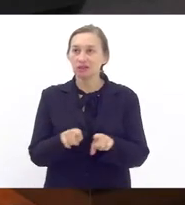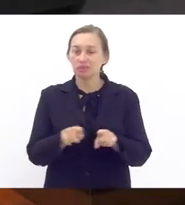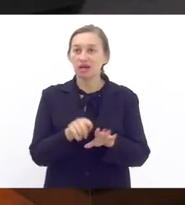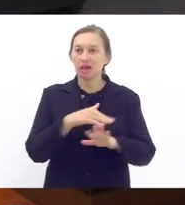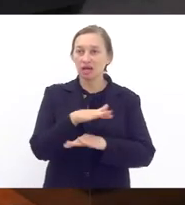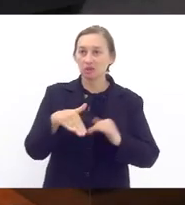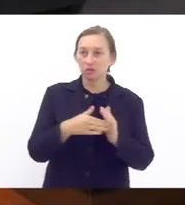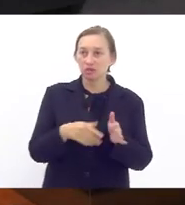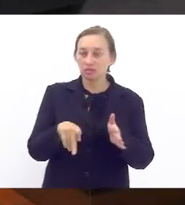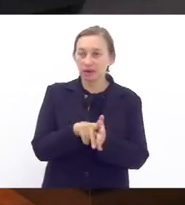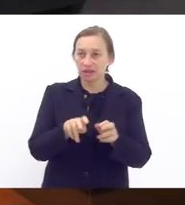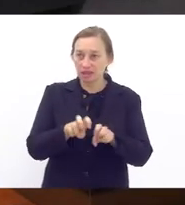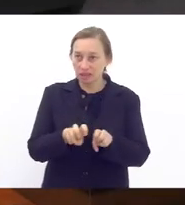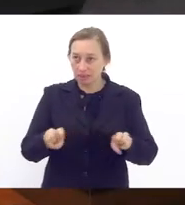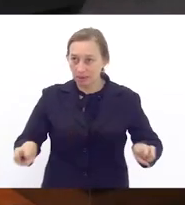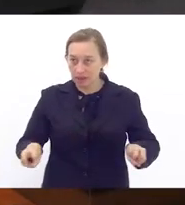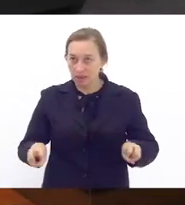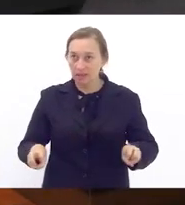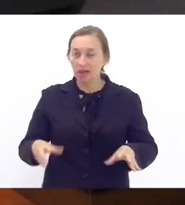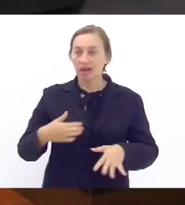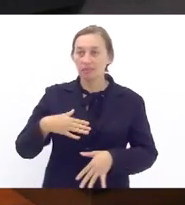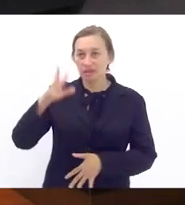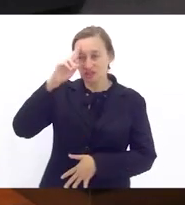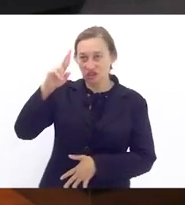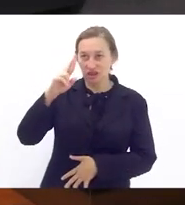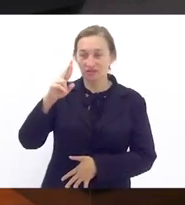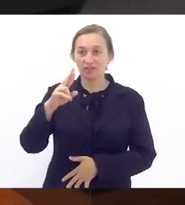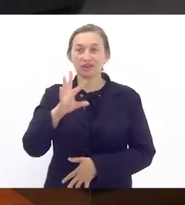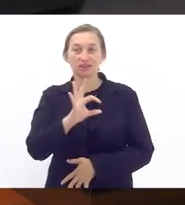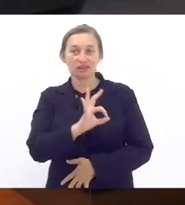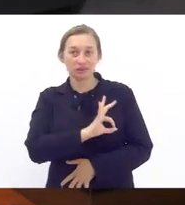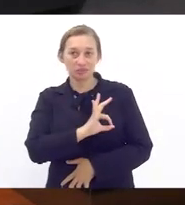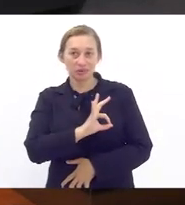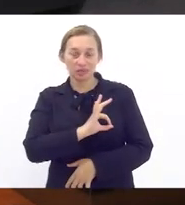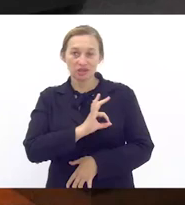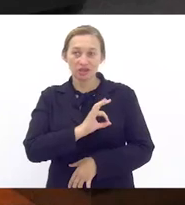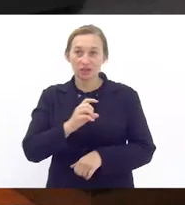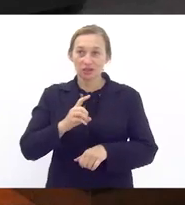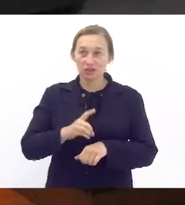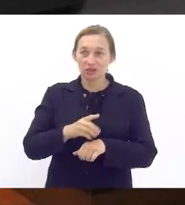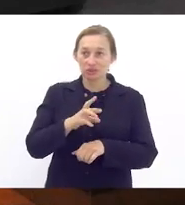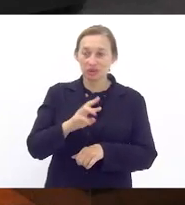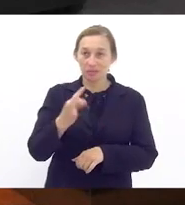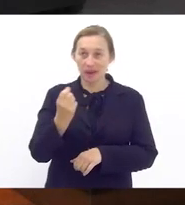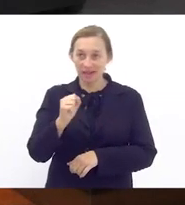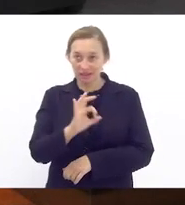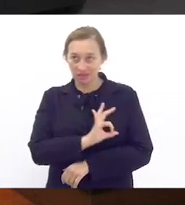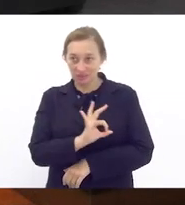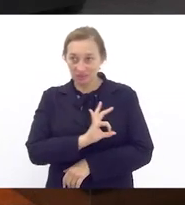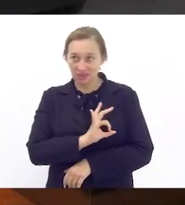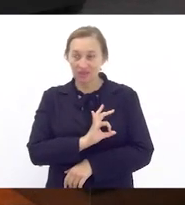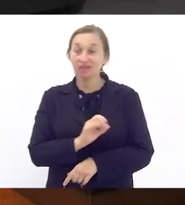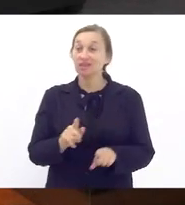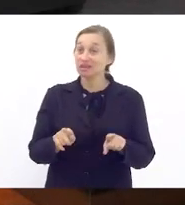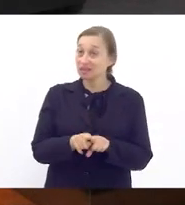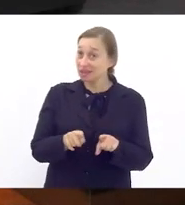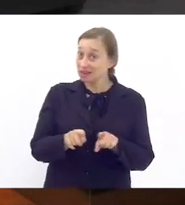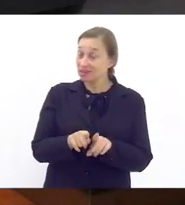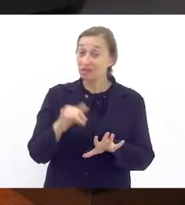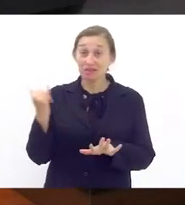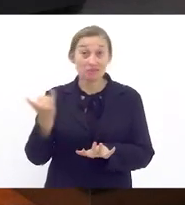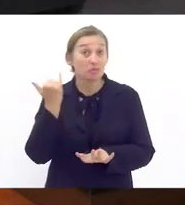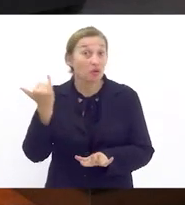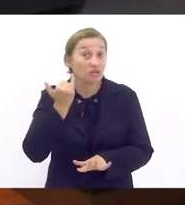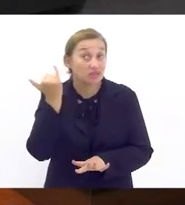os membros, inclusive a minha chefe de polícia eterna, a doutora Marta, e extrema